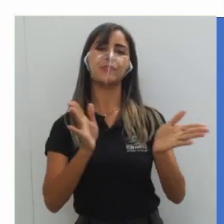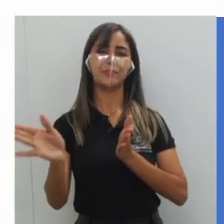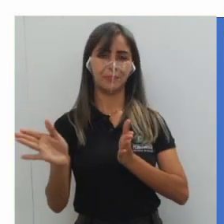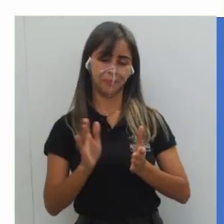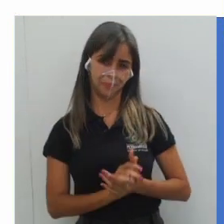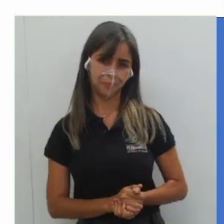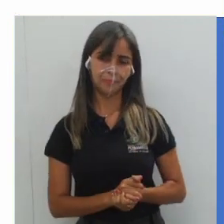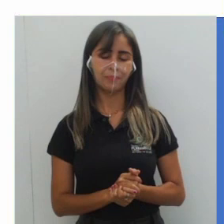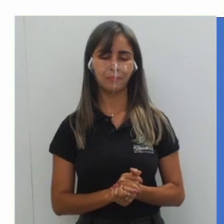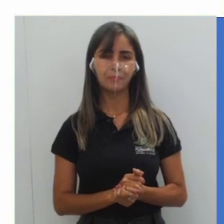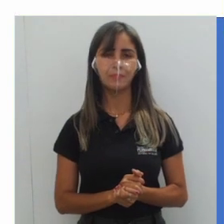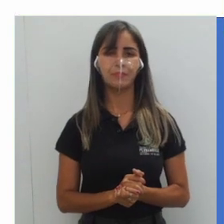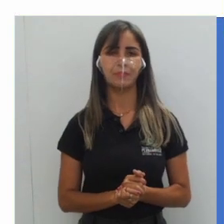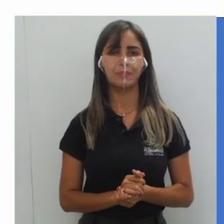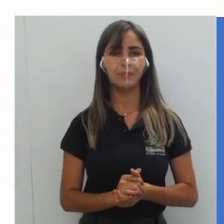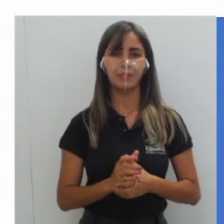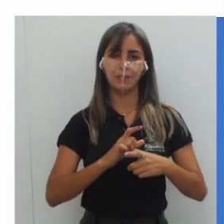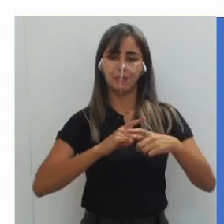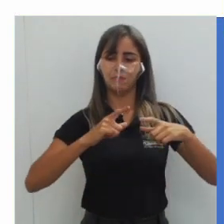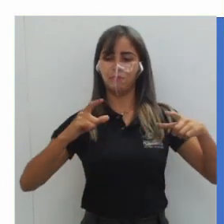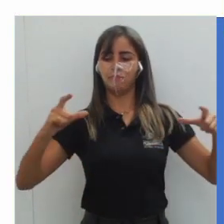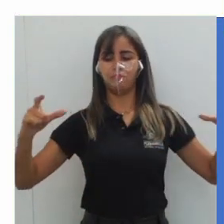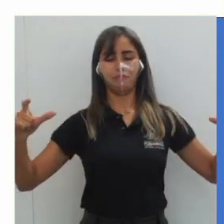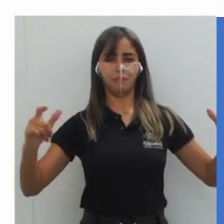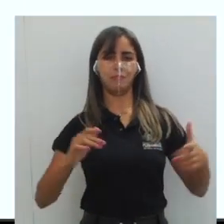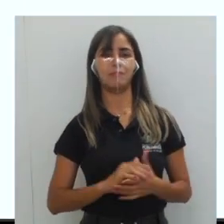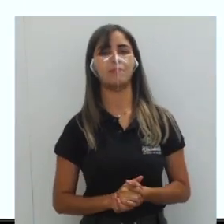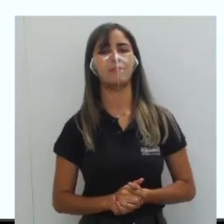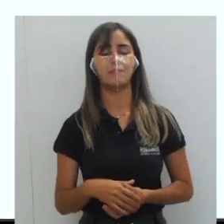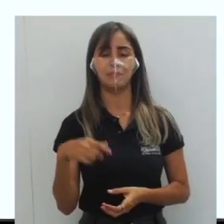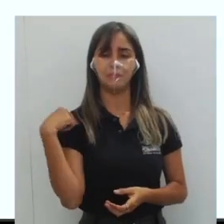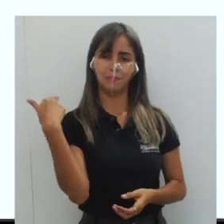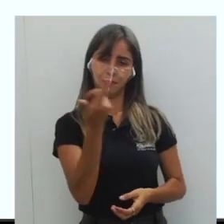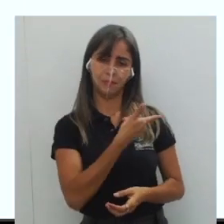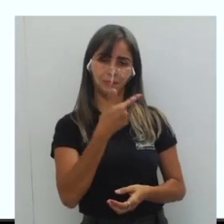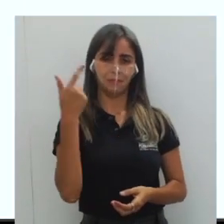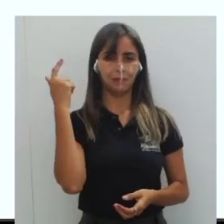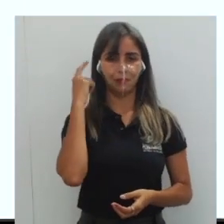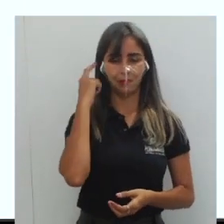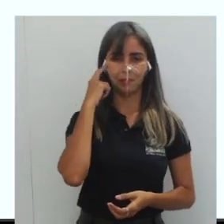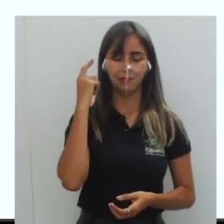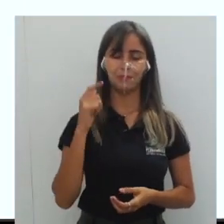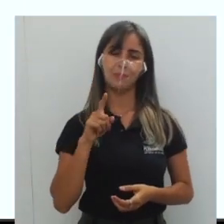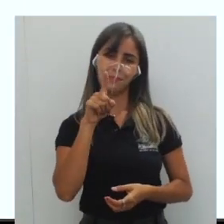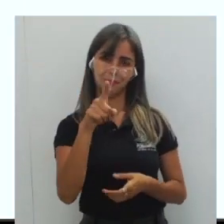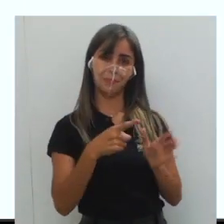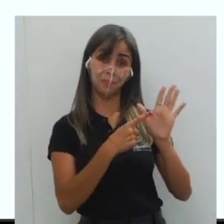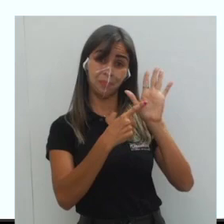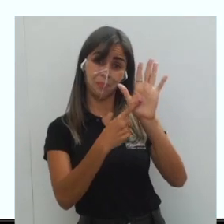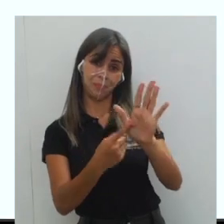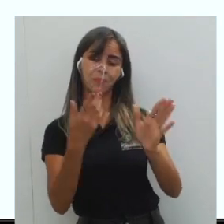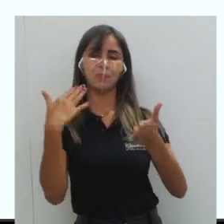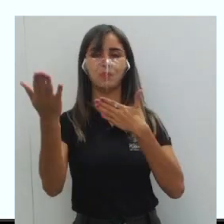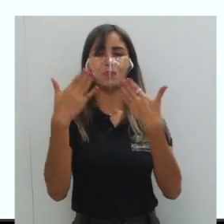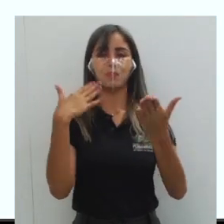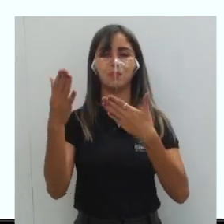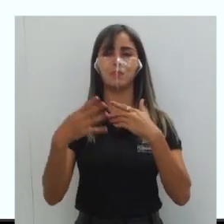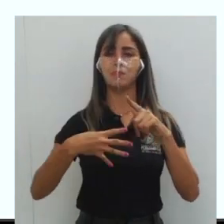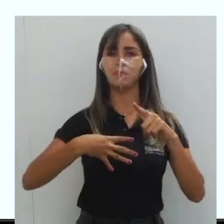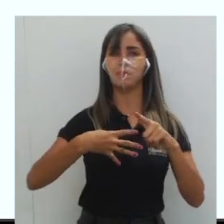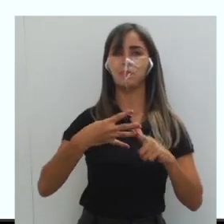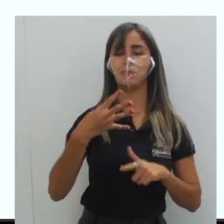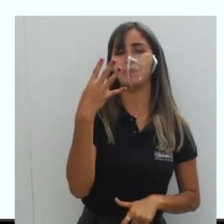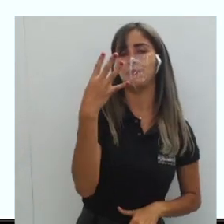Camaragibe na questão de extensão. Para a gente pensar, eu trouxe para vocês do